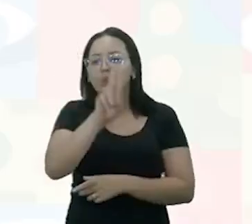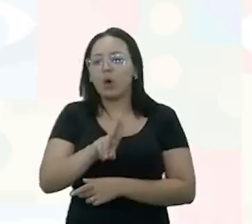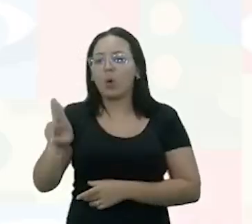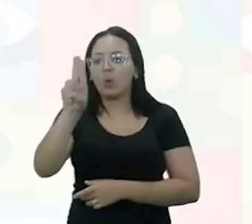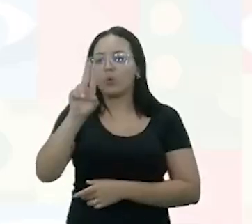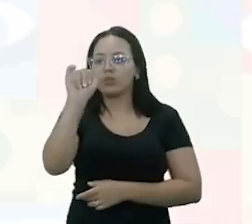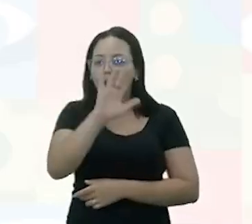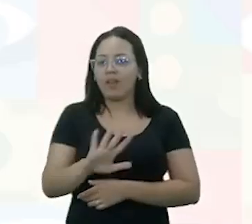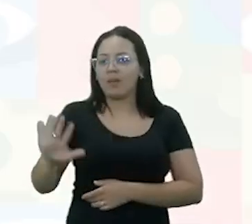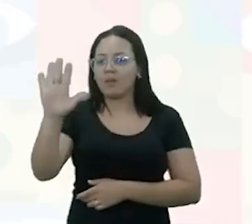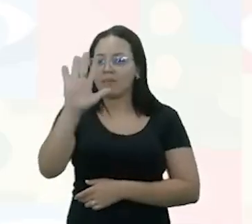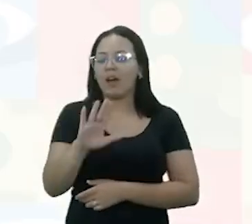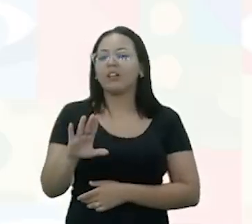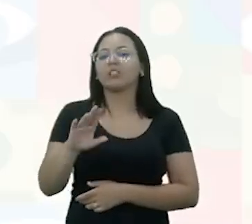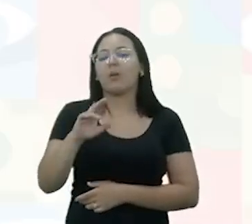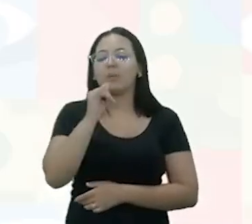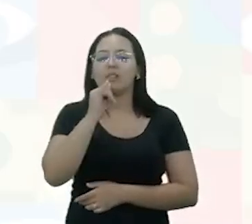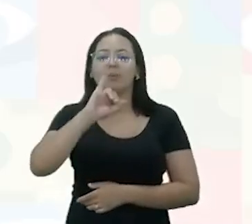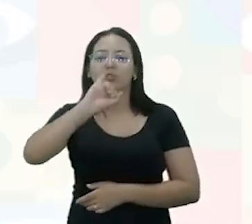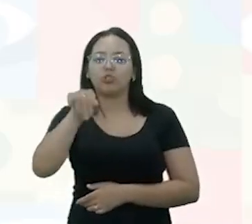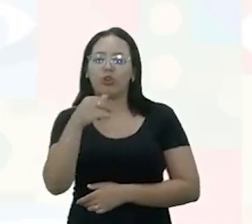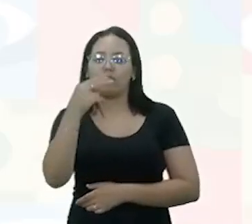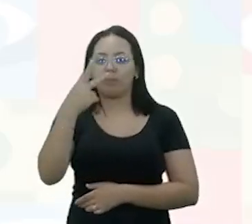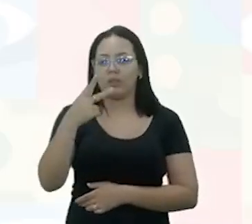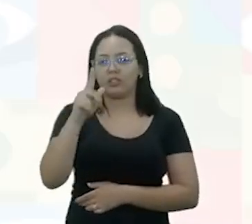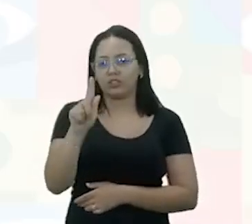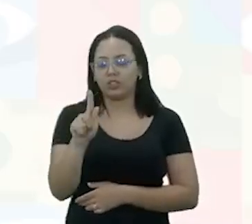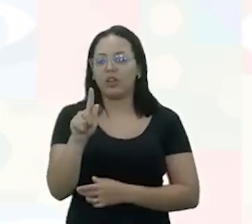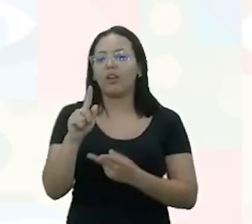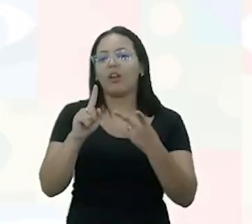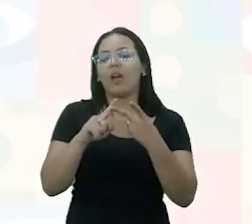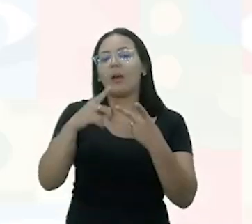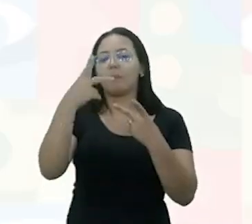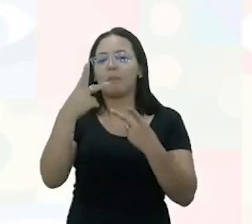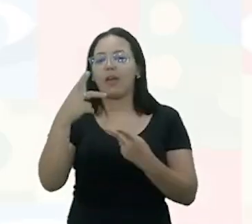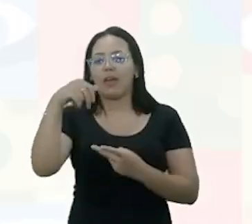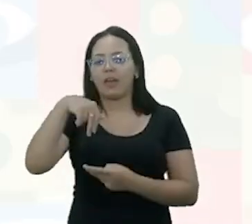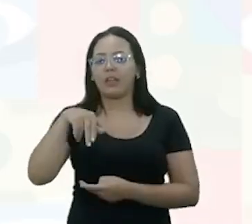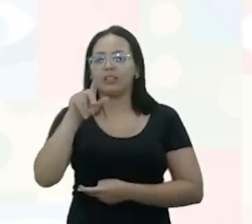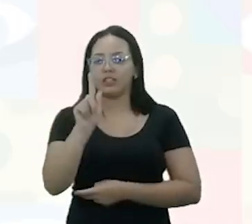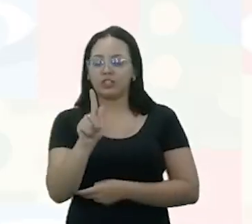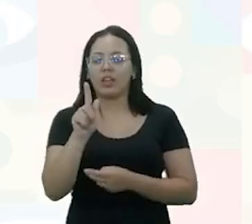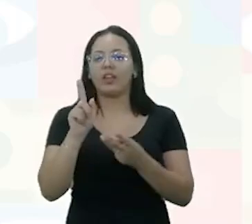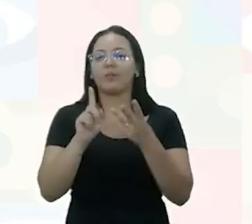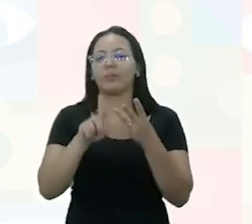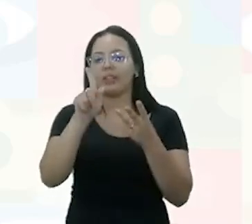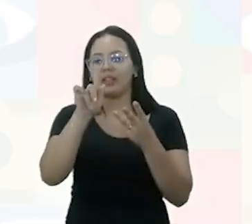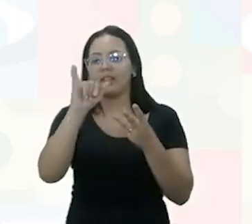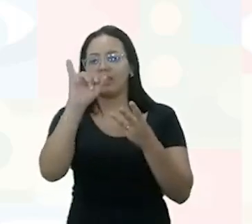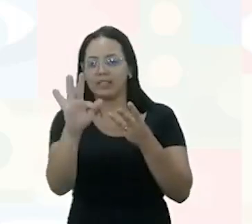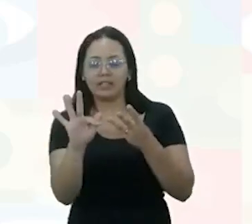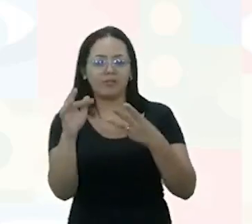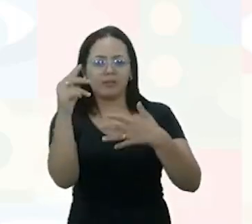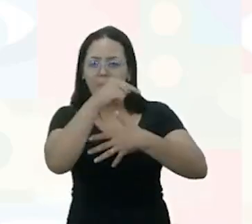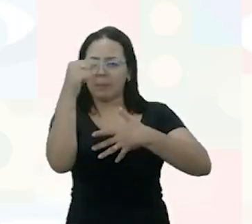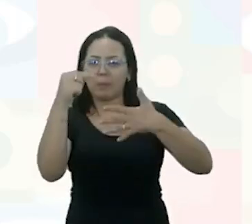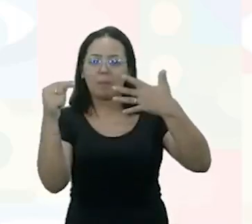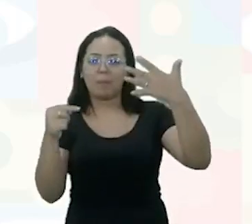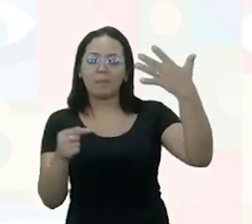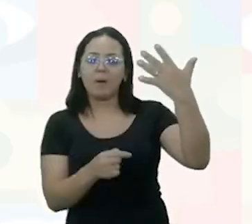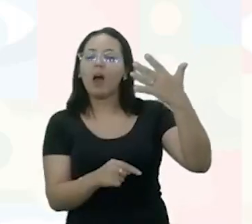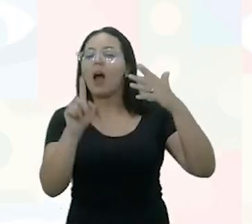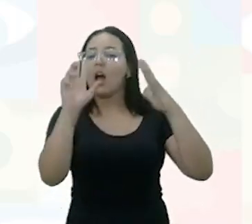no formato JPG, no formato PNG, no formato GIF? Isso tudo